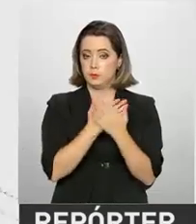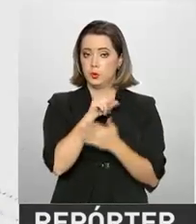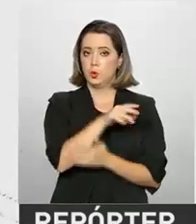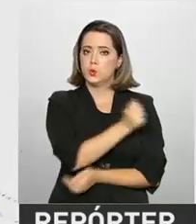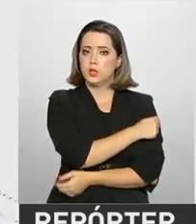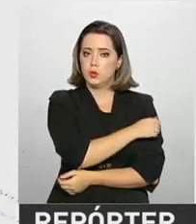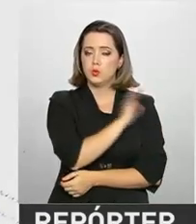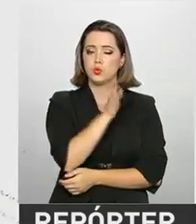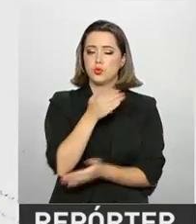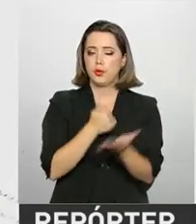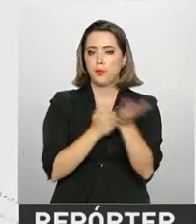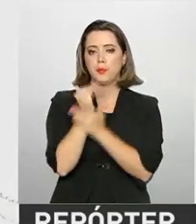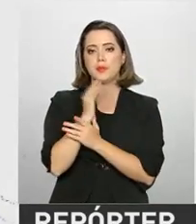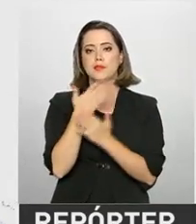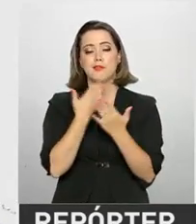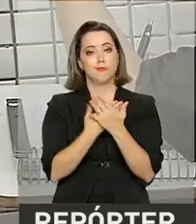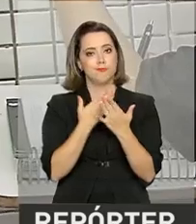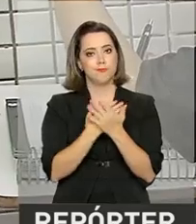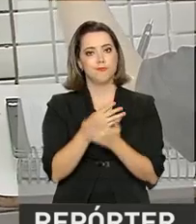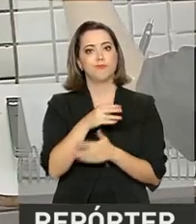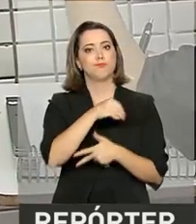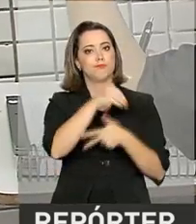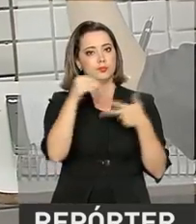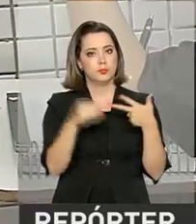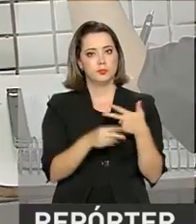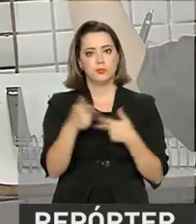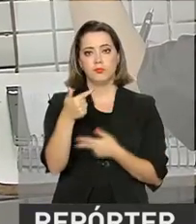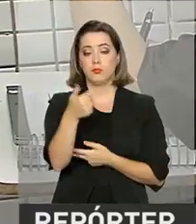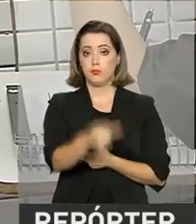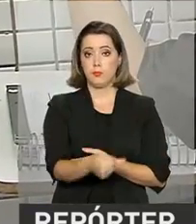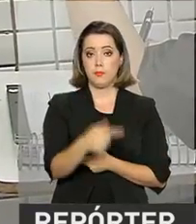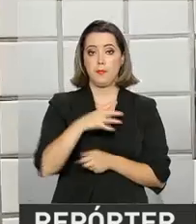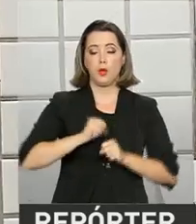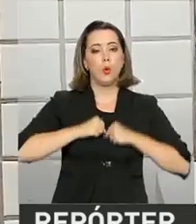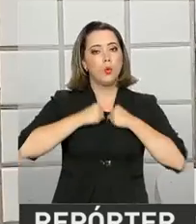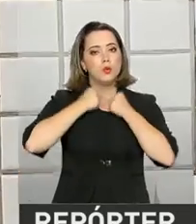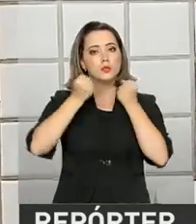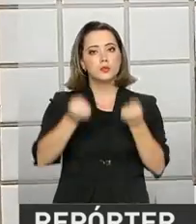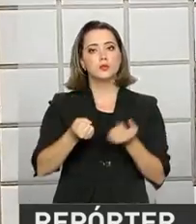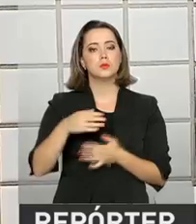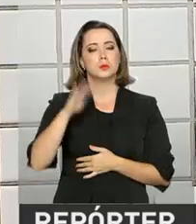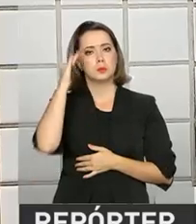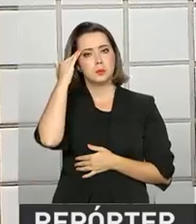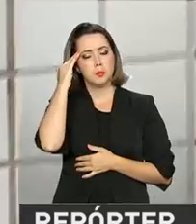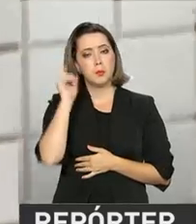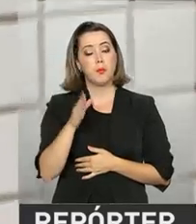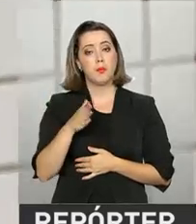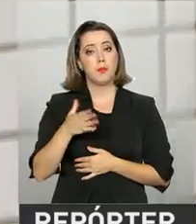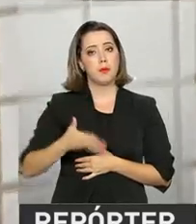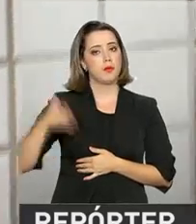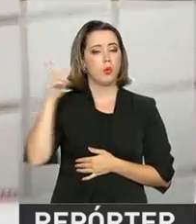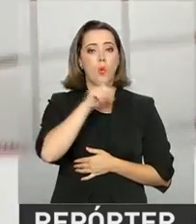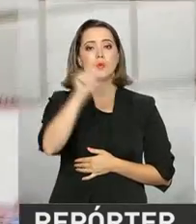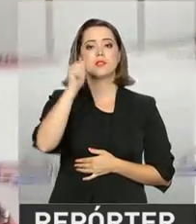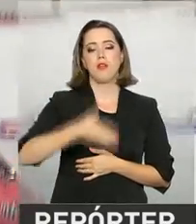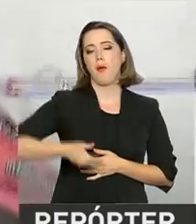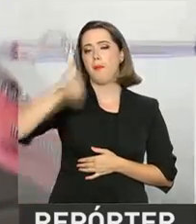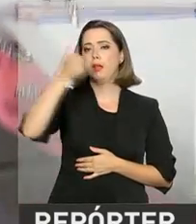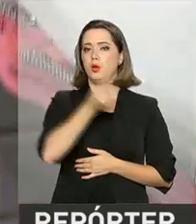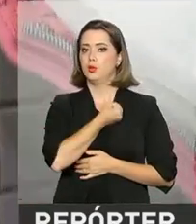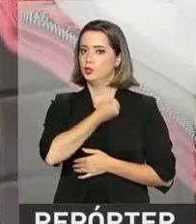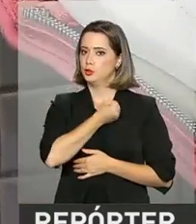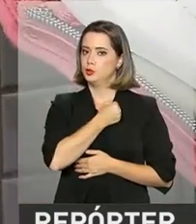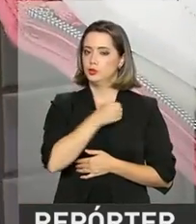alunos já começaram a estudar para o Enem 2017 o esforço é para conseguir a melhor nota e a tão sonhada